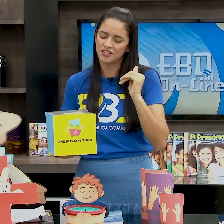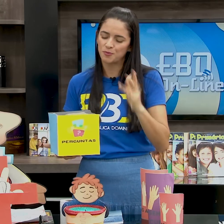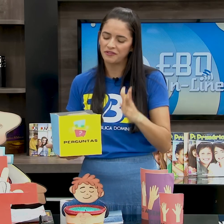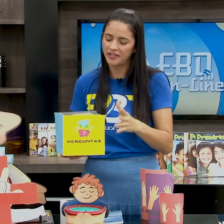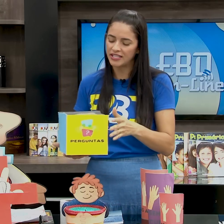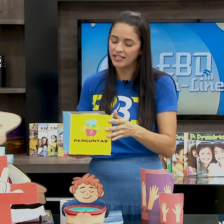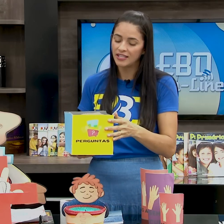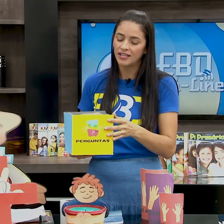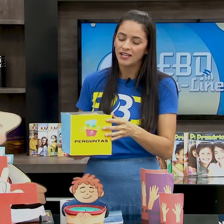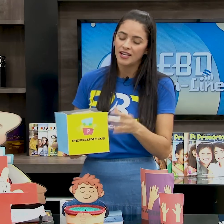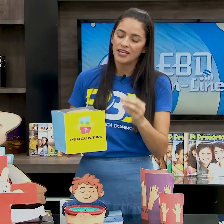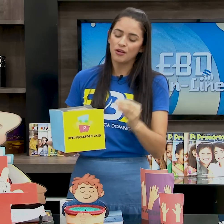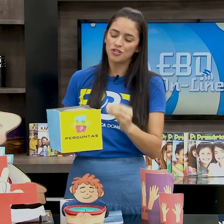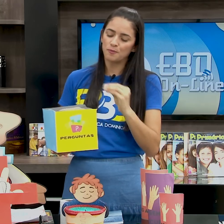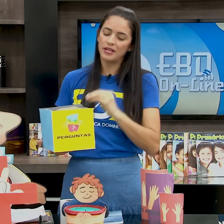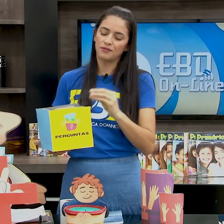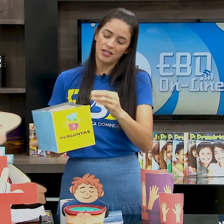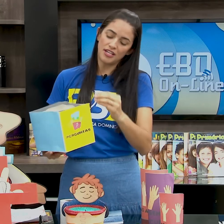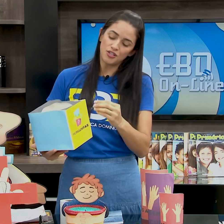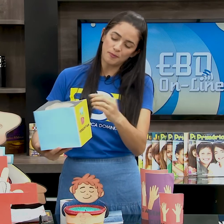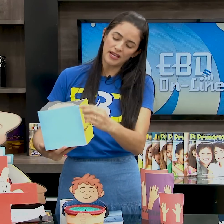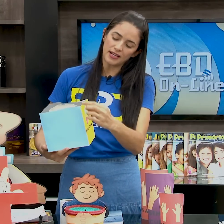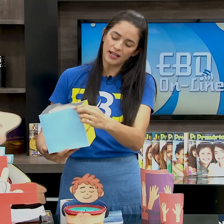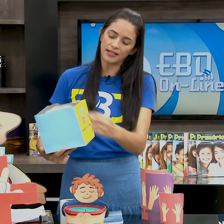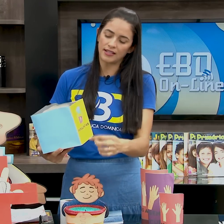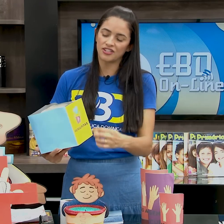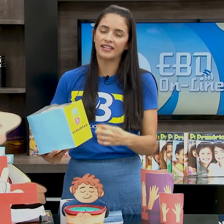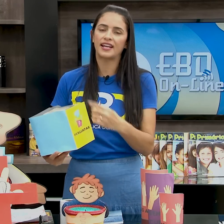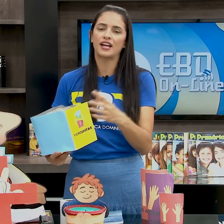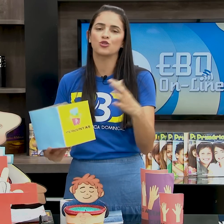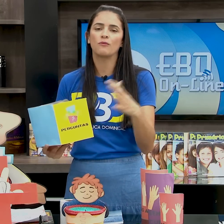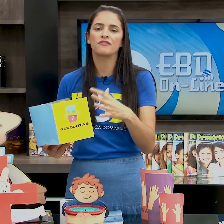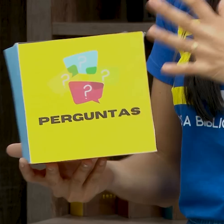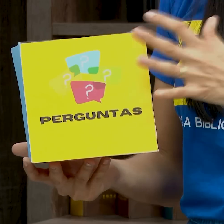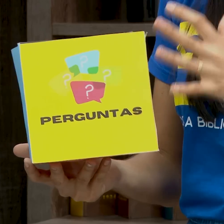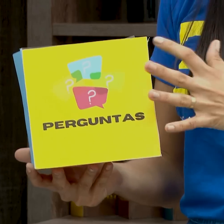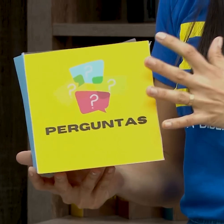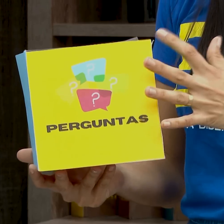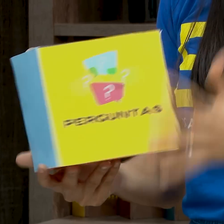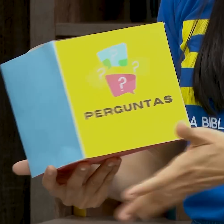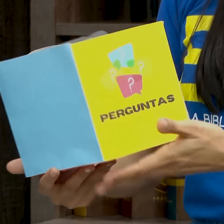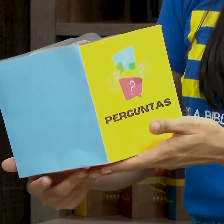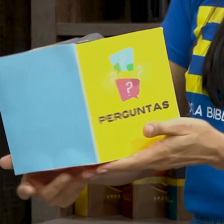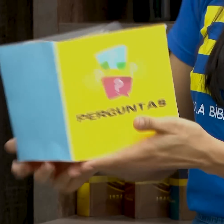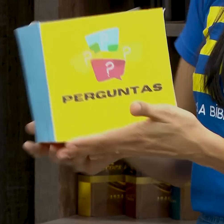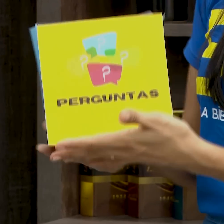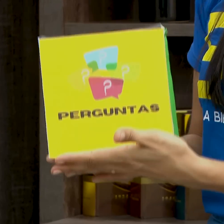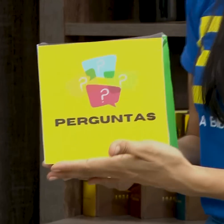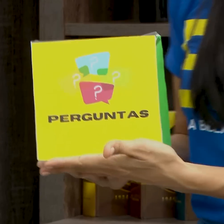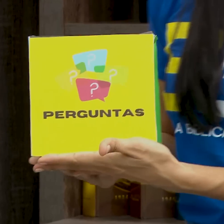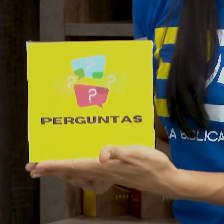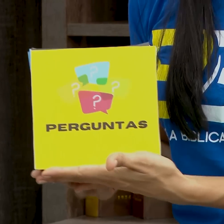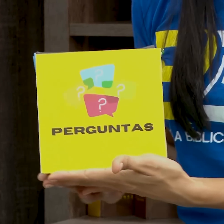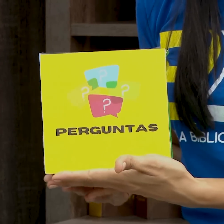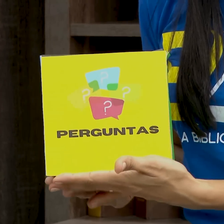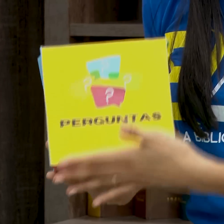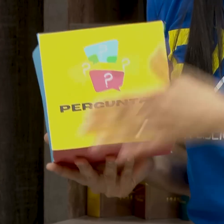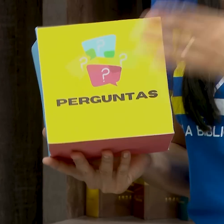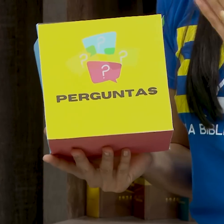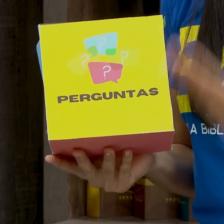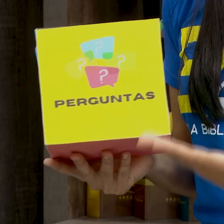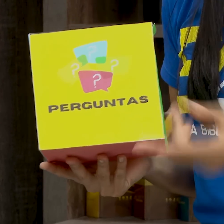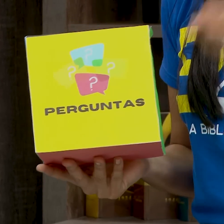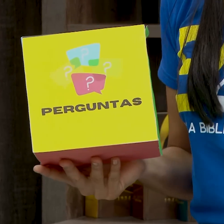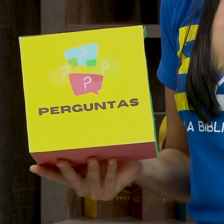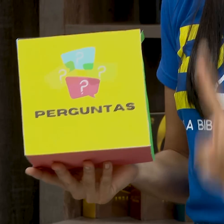como vocês preferirem e eu explico e explica na nas laterais como você deve colar aí Aqui você pode utilizar essa caixinha